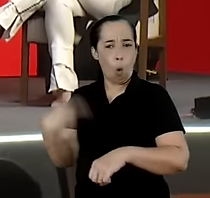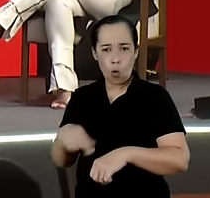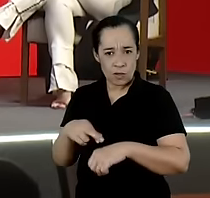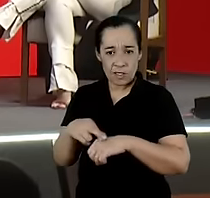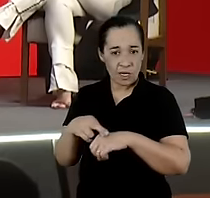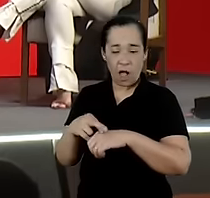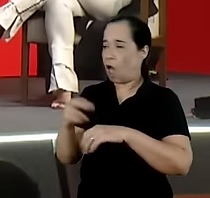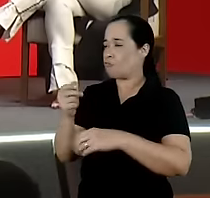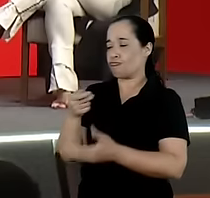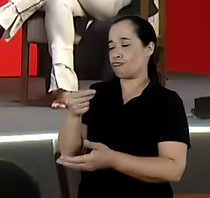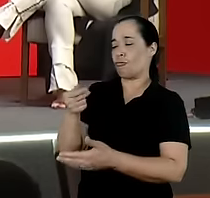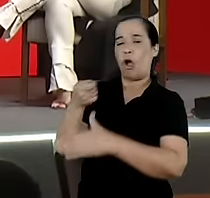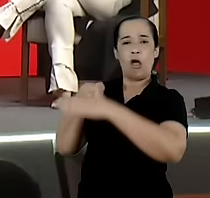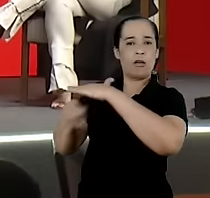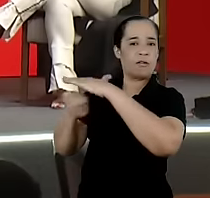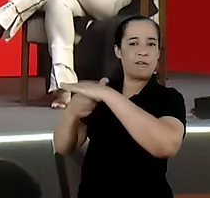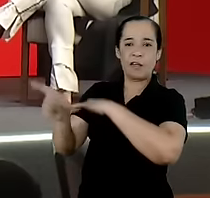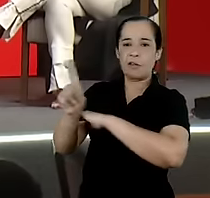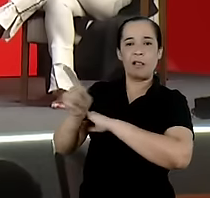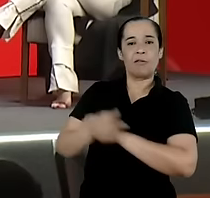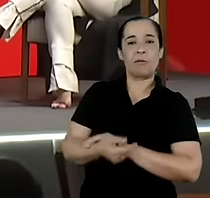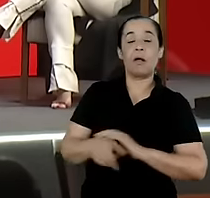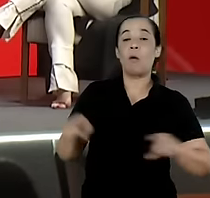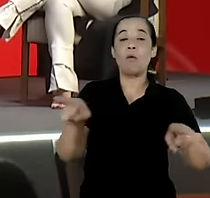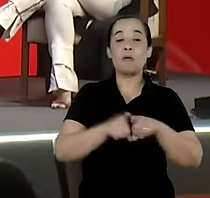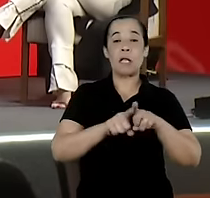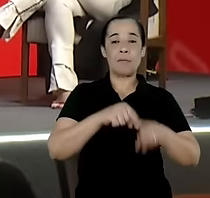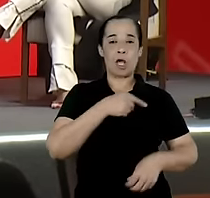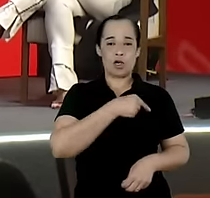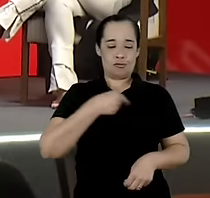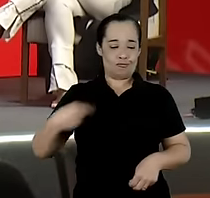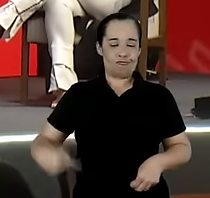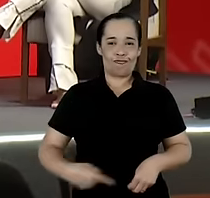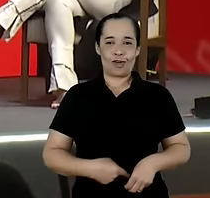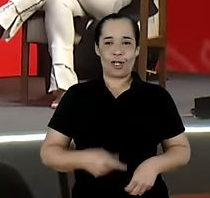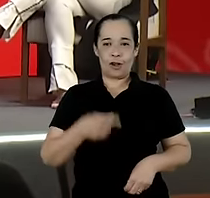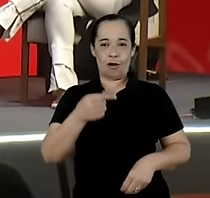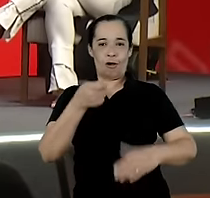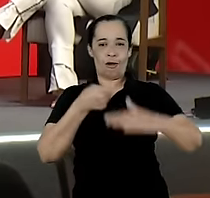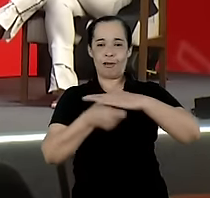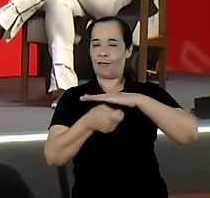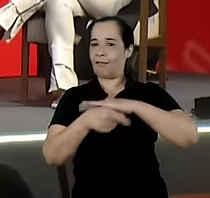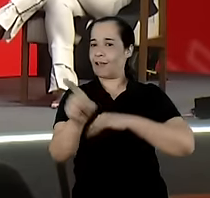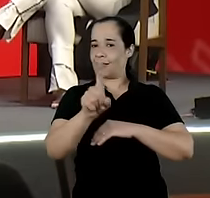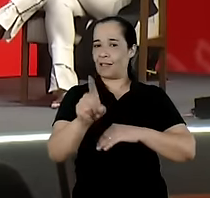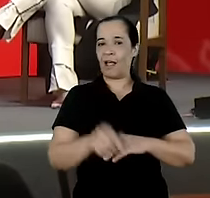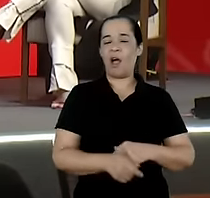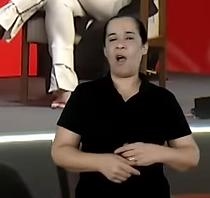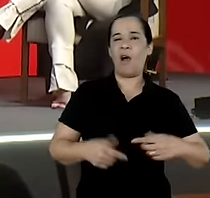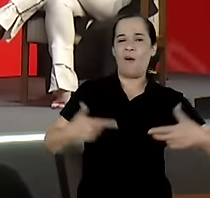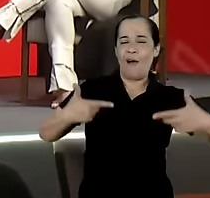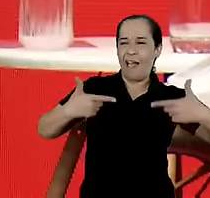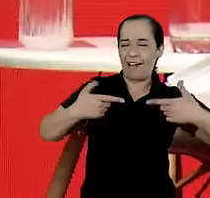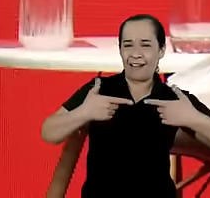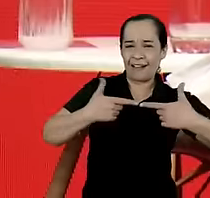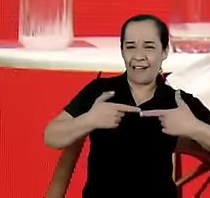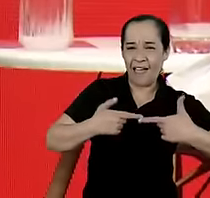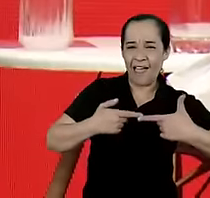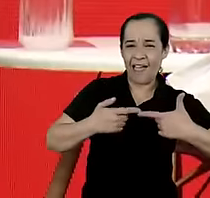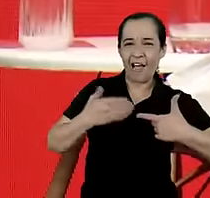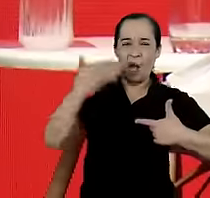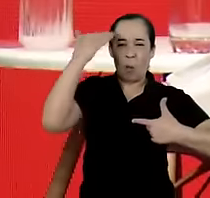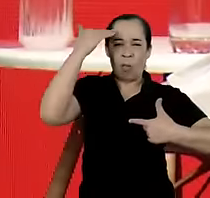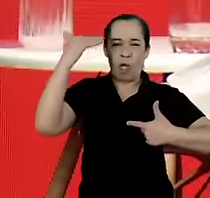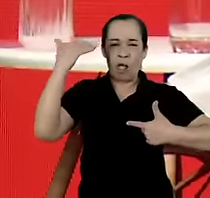ou reduziu bastante investimento em China com medo né de um eventual conflito com Taiwan toda tensão com os Estados Unidos potencial